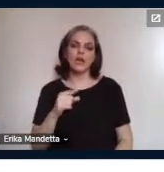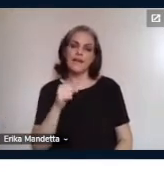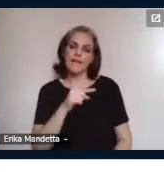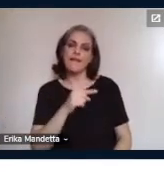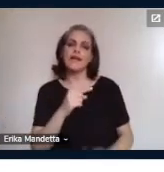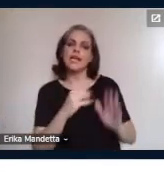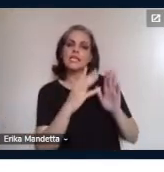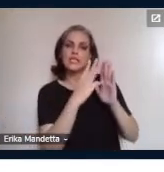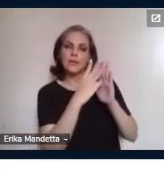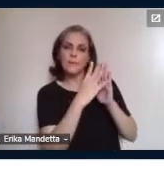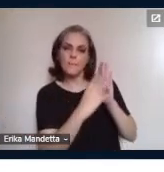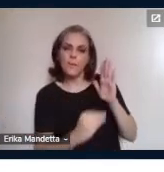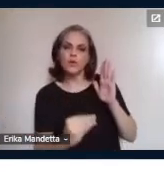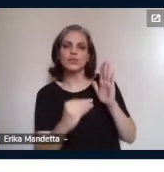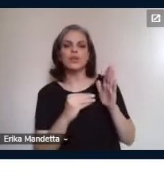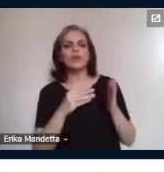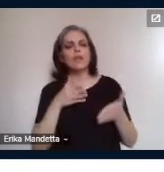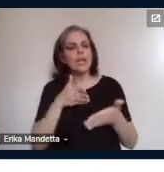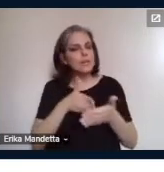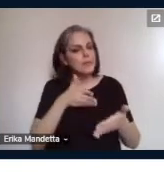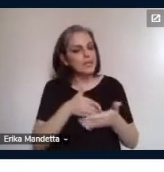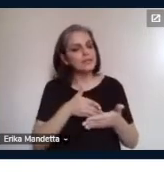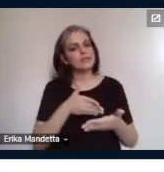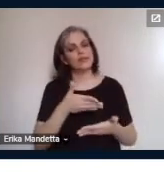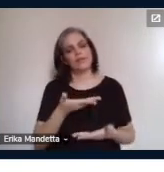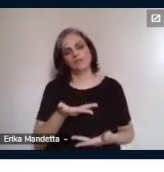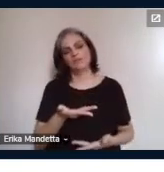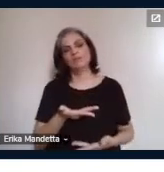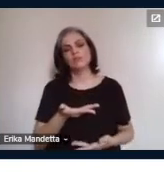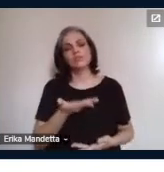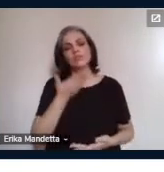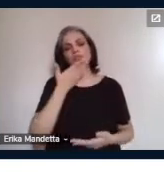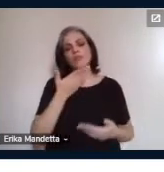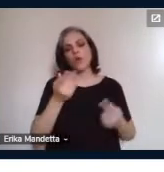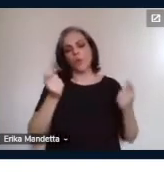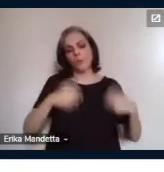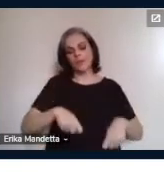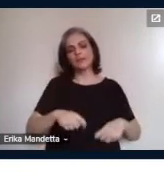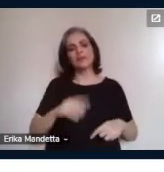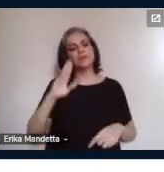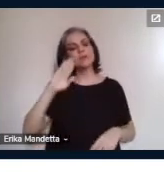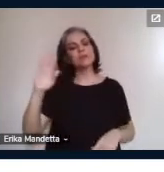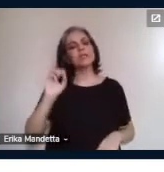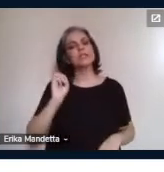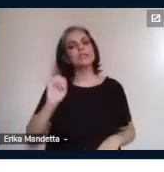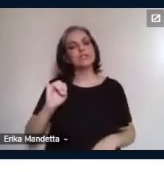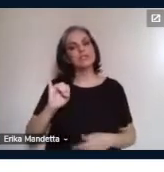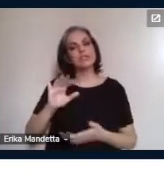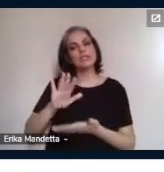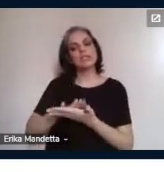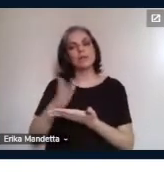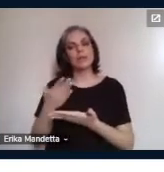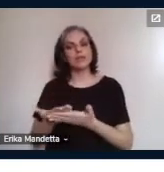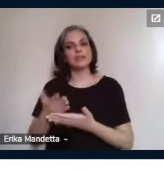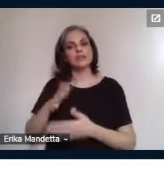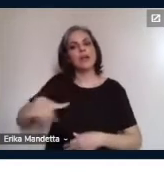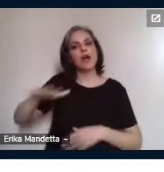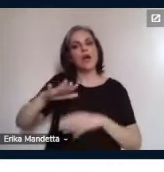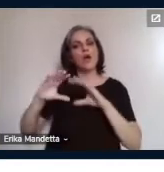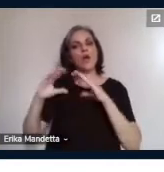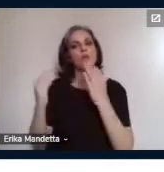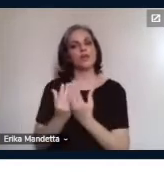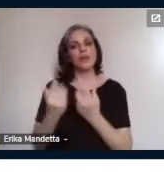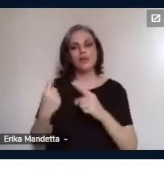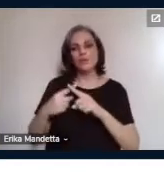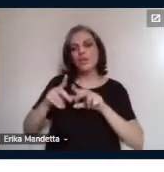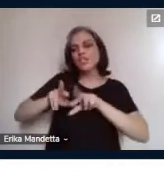de competência traz, principalmente na interpretação comunitária, que tem contextos variados, que